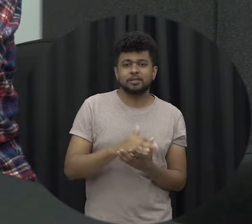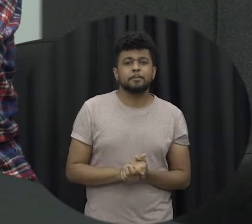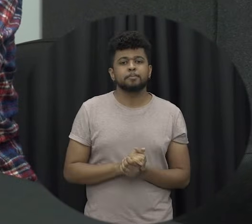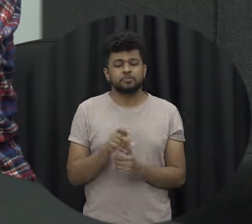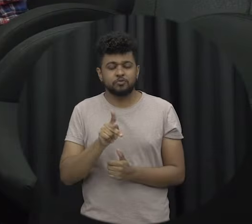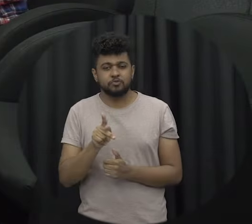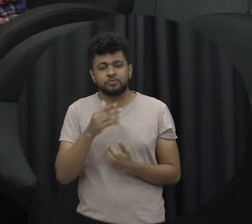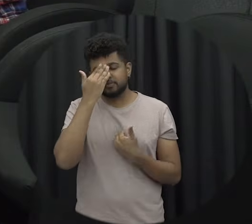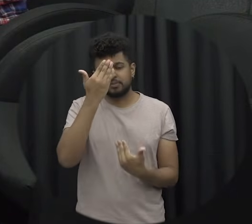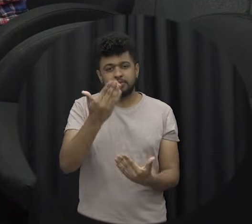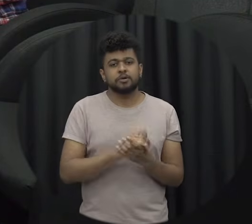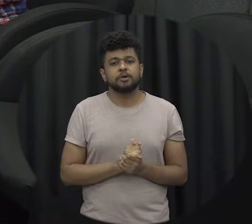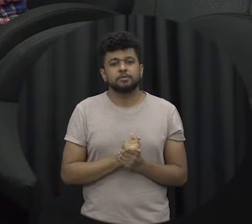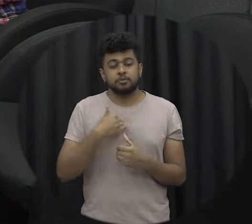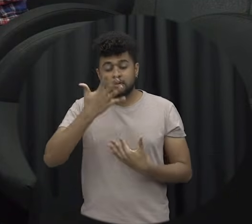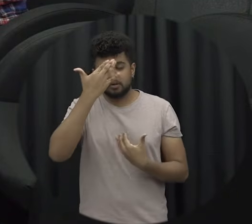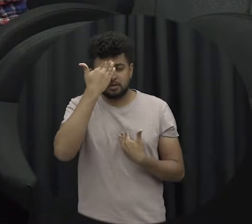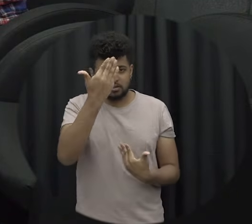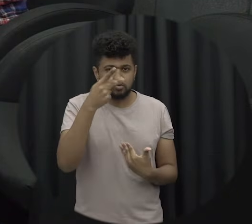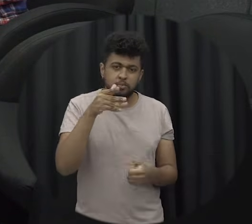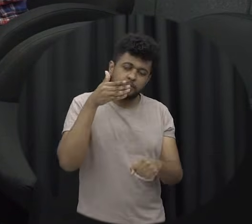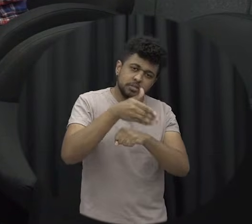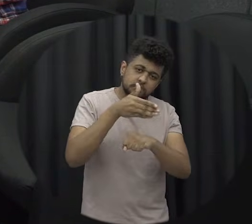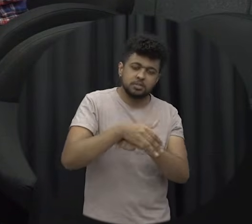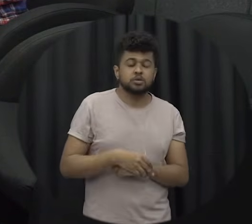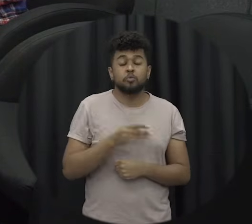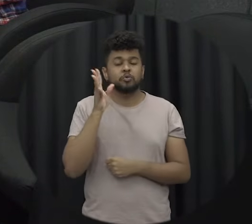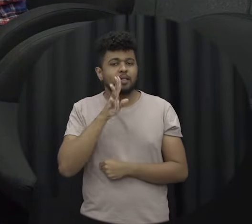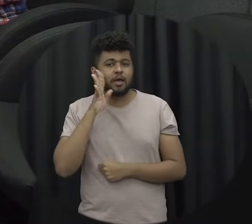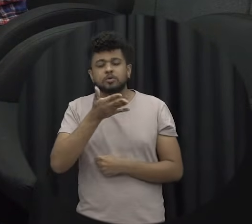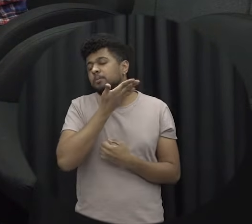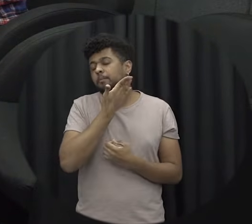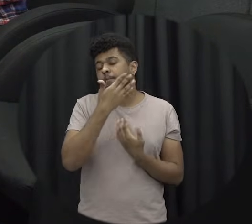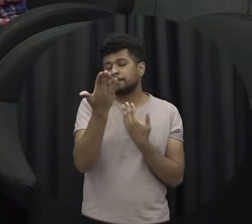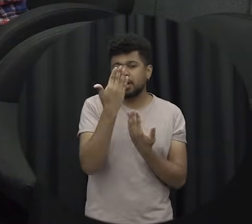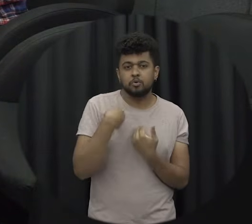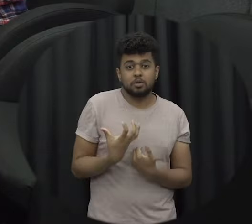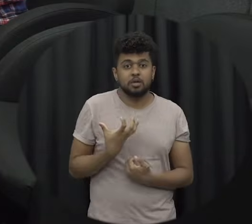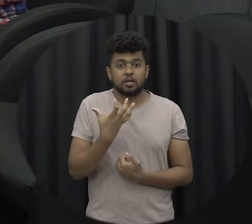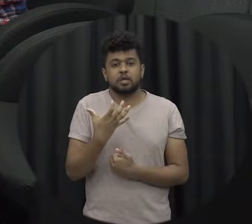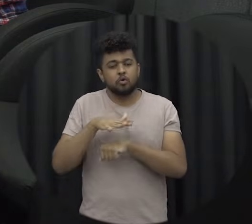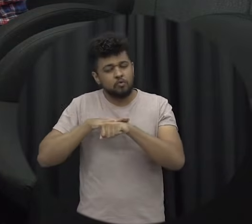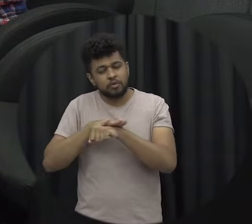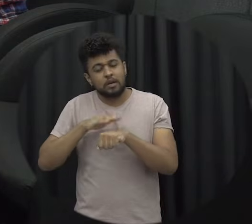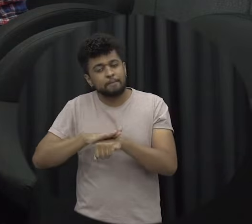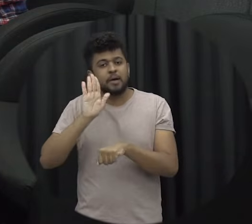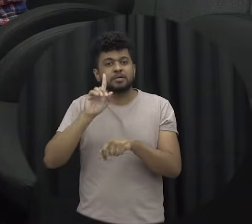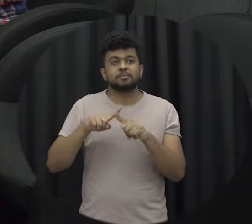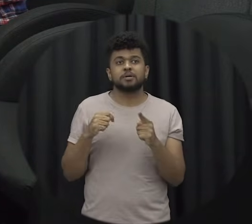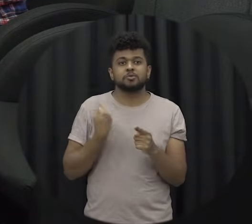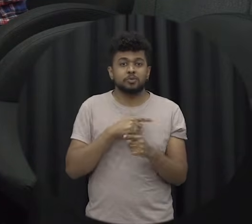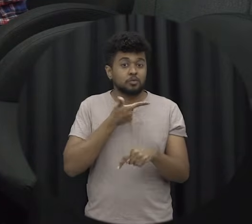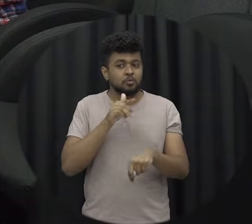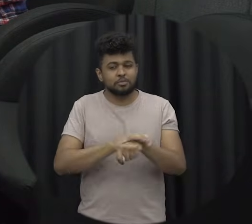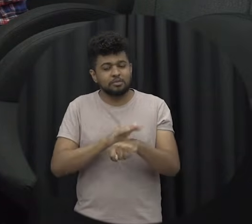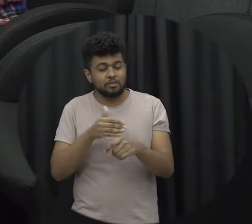obrigada, professor. Eu agradeço. Obrigado, professor. Queria agradecer a sua participação. Foi bem legal esse papo. Queria conversar mais, mas a